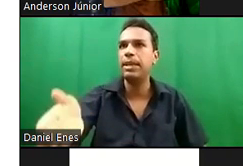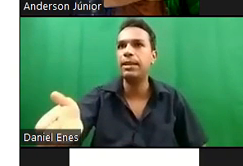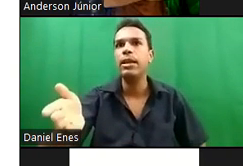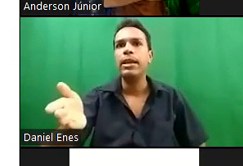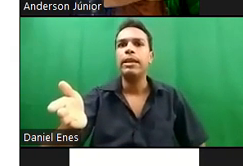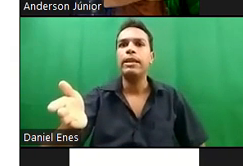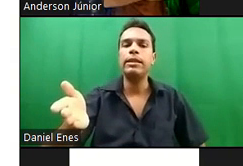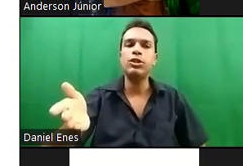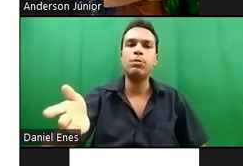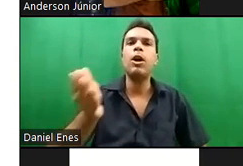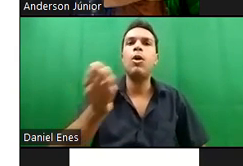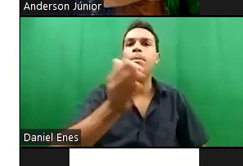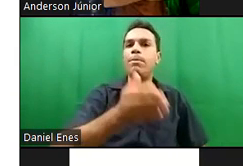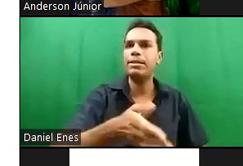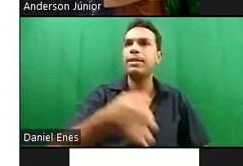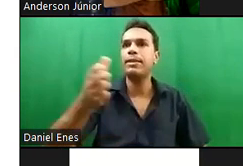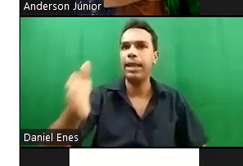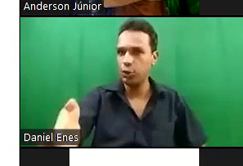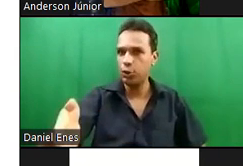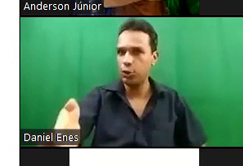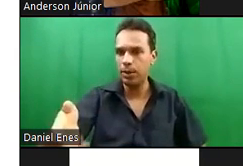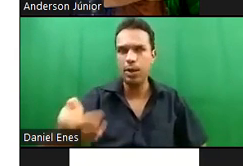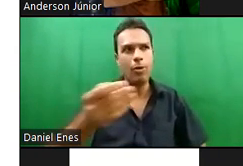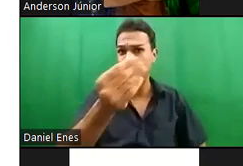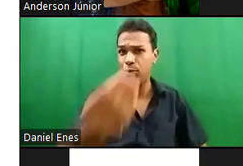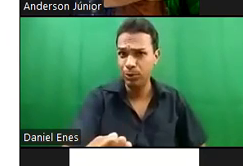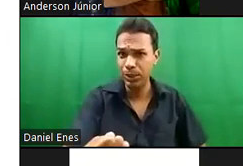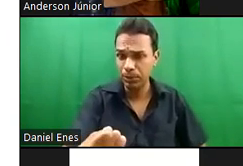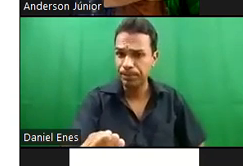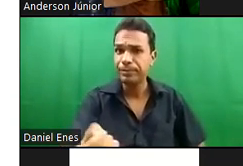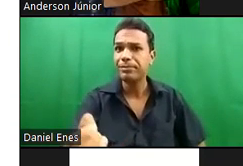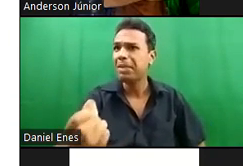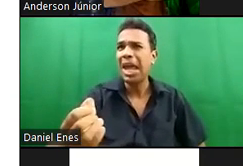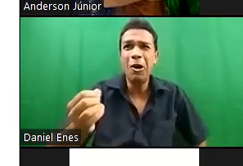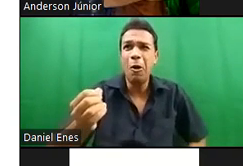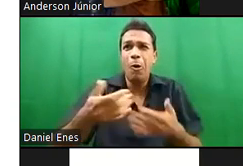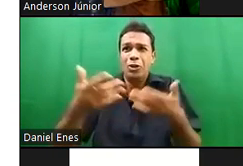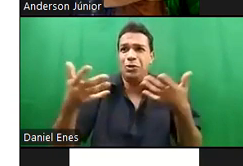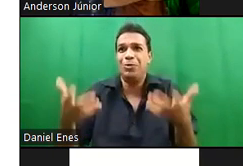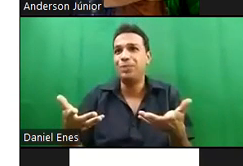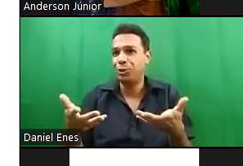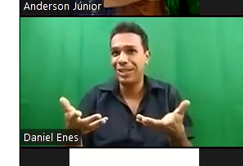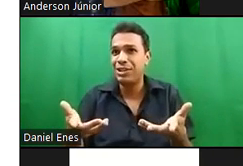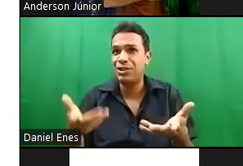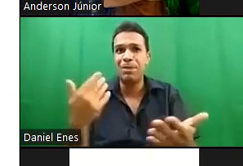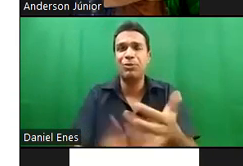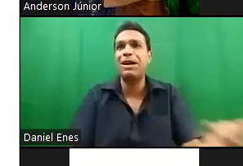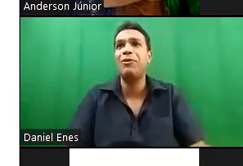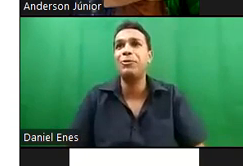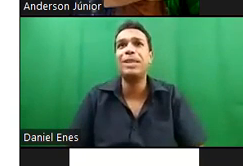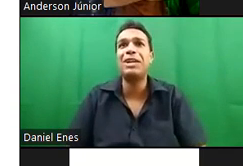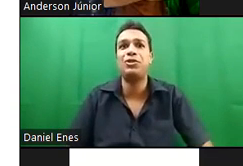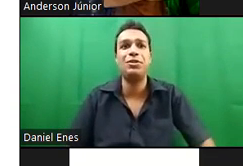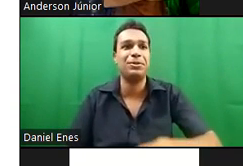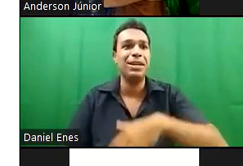que tem em espanhol, a BBC tem em espanhol, assisto muito. É ótimo ouvir jornalista, mas quando vai ouvir